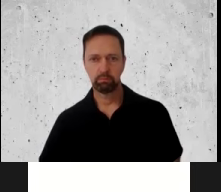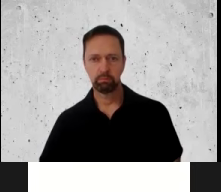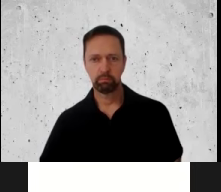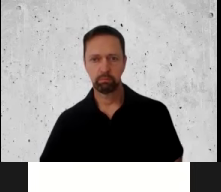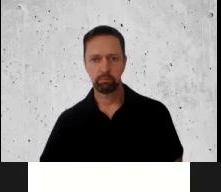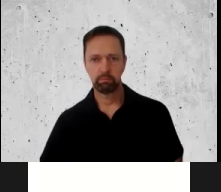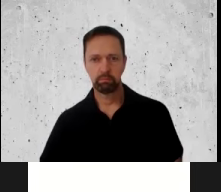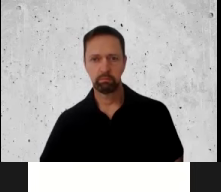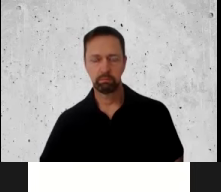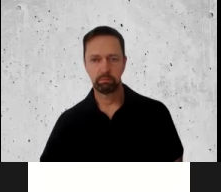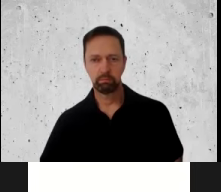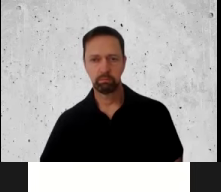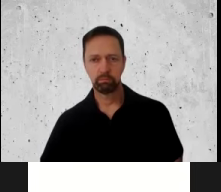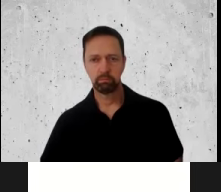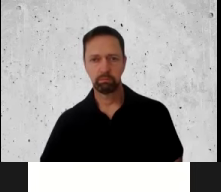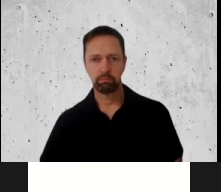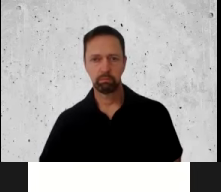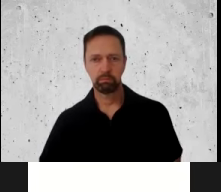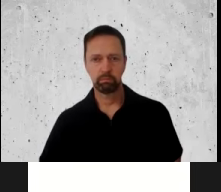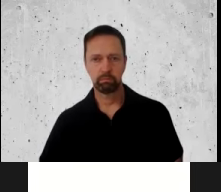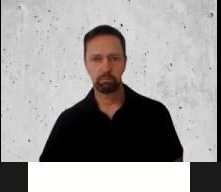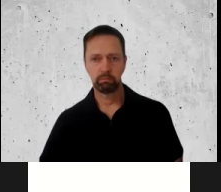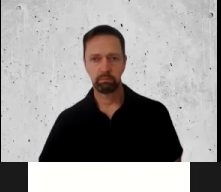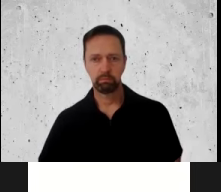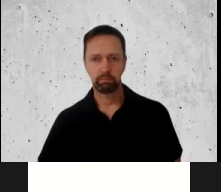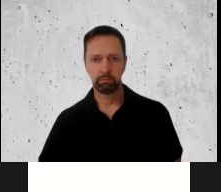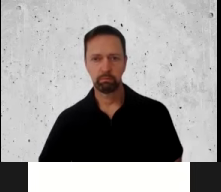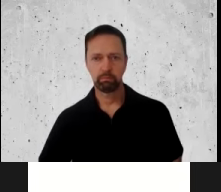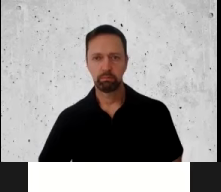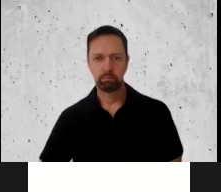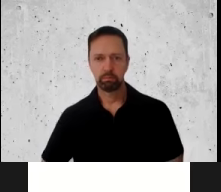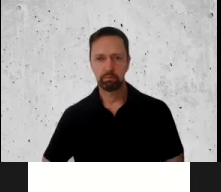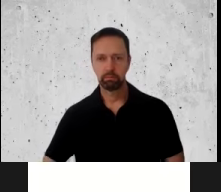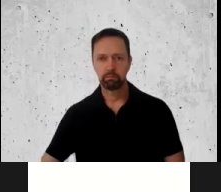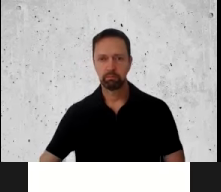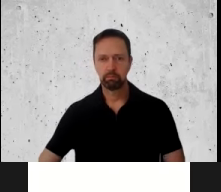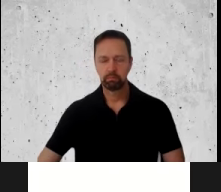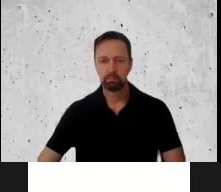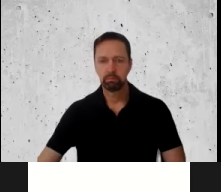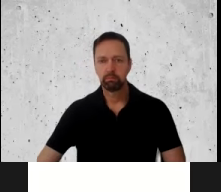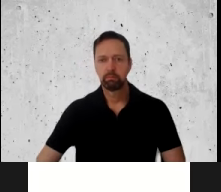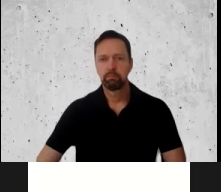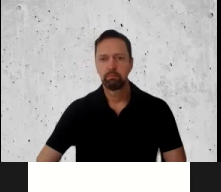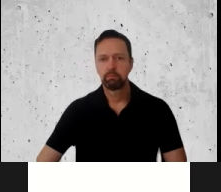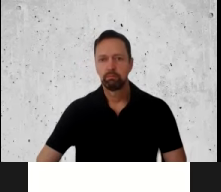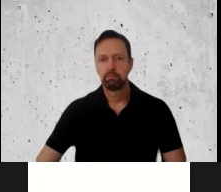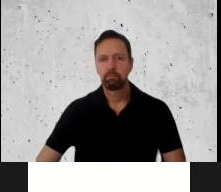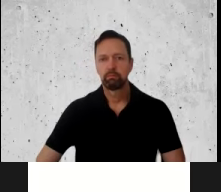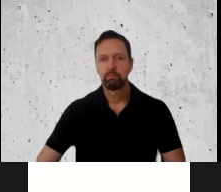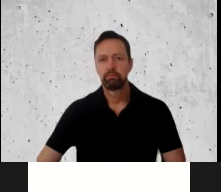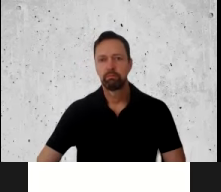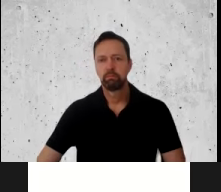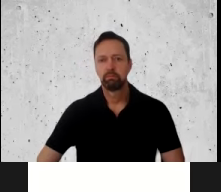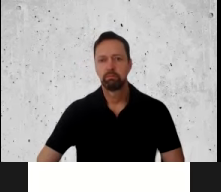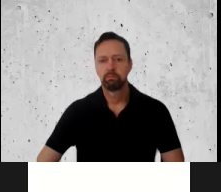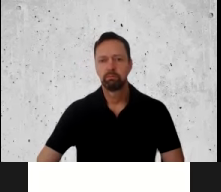a proteção do interesse dos credores, como a Cláudia mencionou, para fazer com que isso gere um mercado ótimo, né? E que,